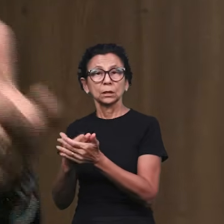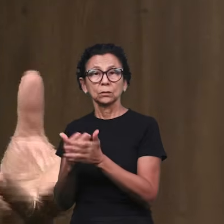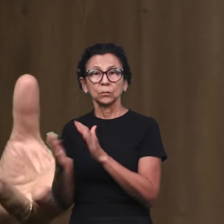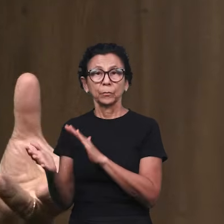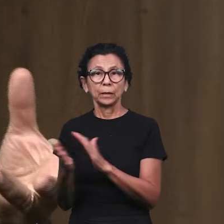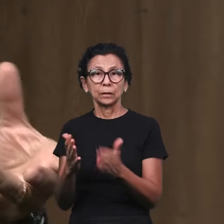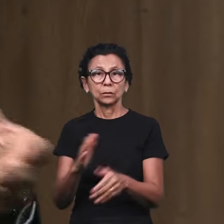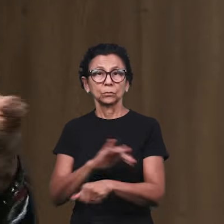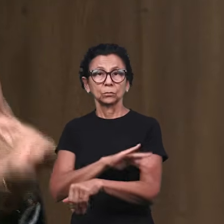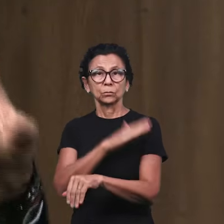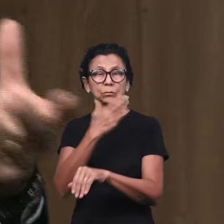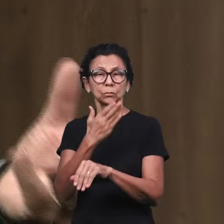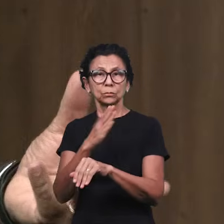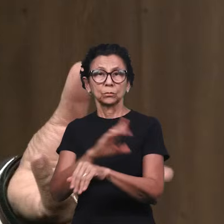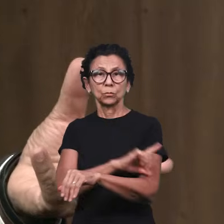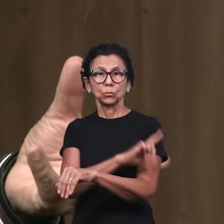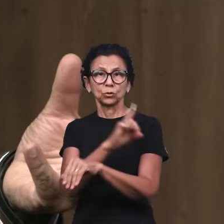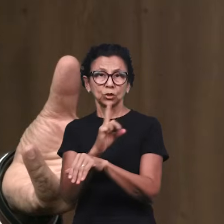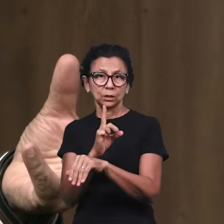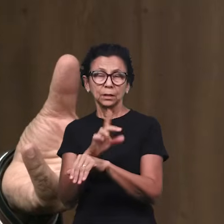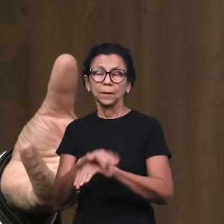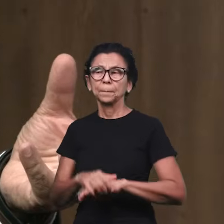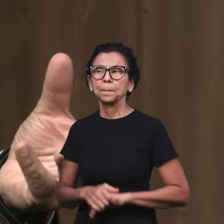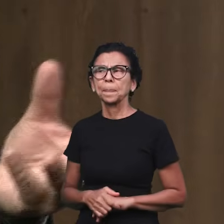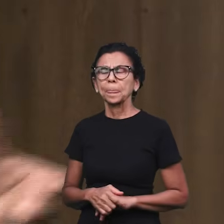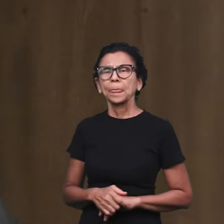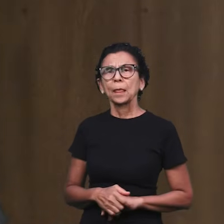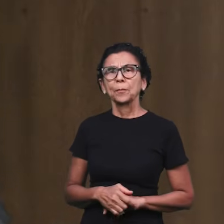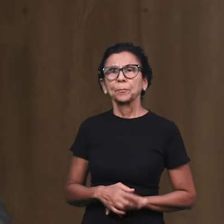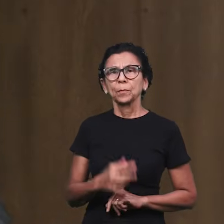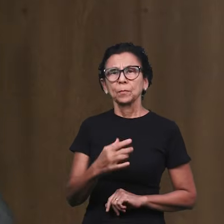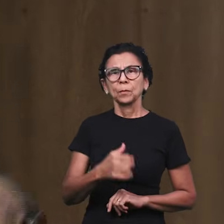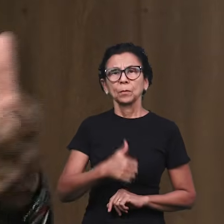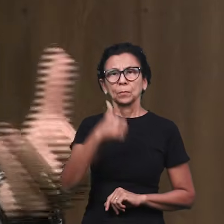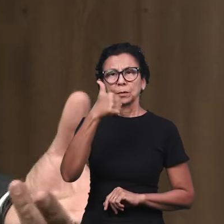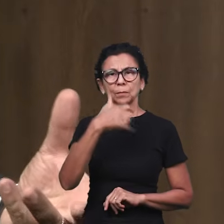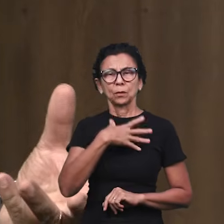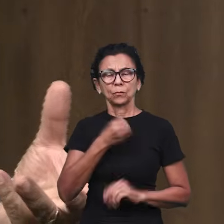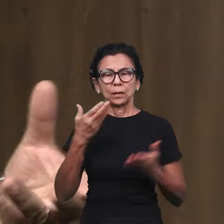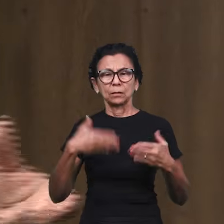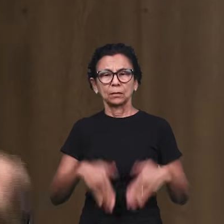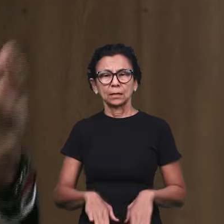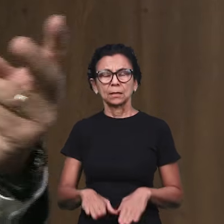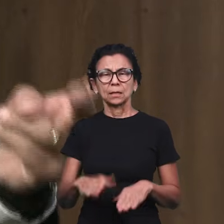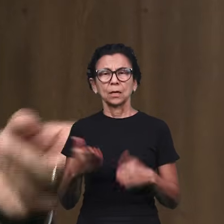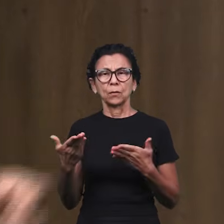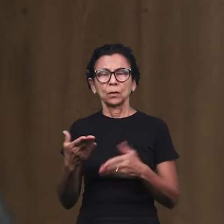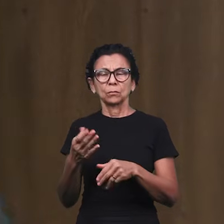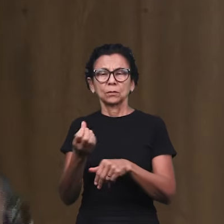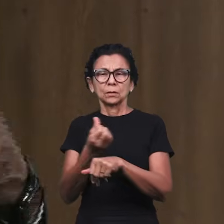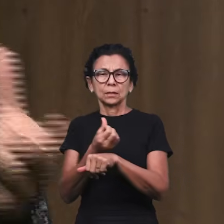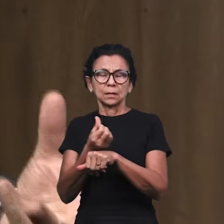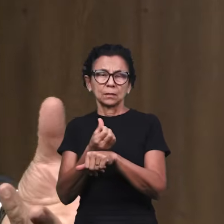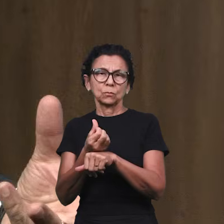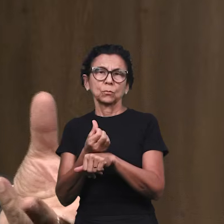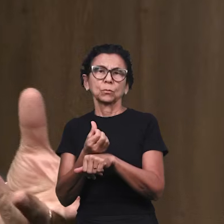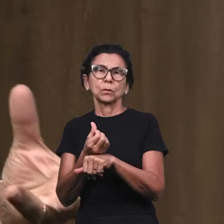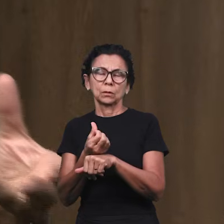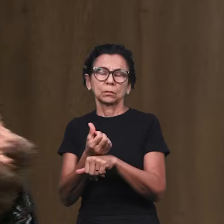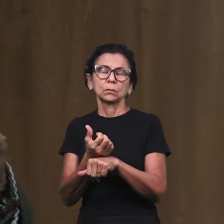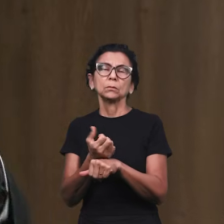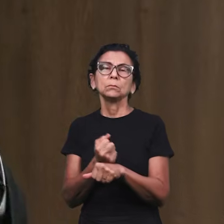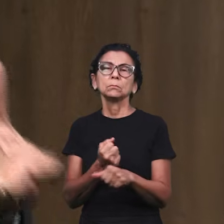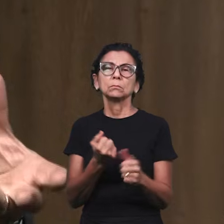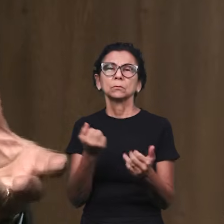meu filho mais velho nasceu, eu estava no 6º ano, tá bom? E o meu filho mais novo, eu tenho 2 filhos, o meu filho mais